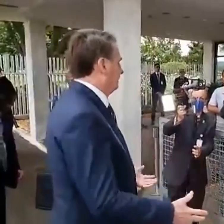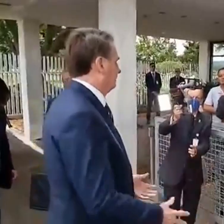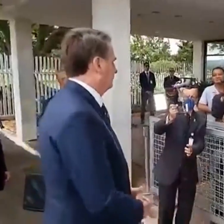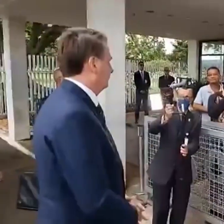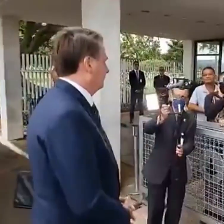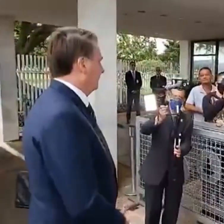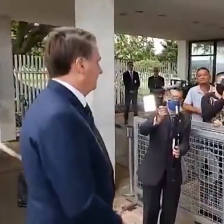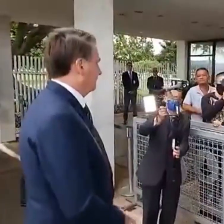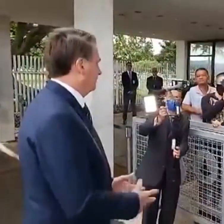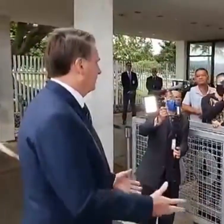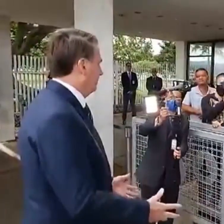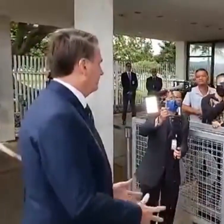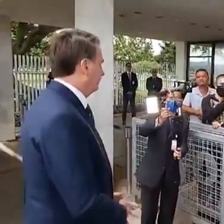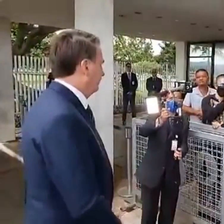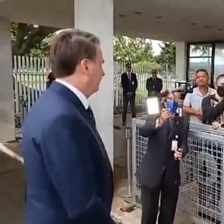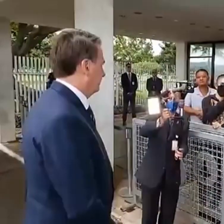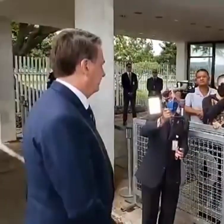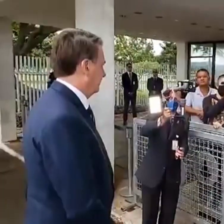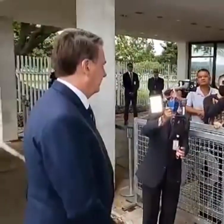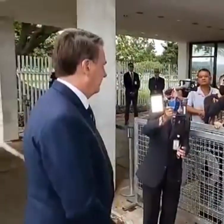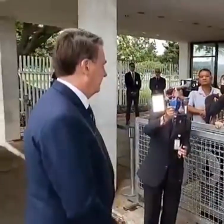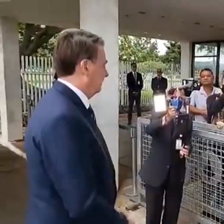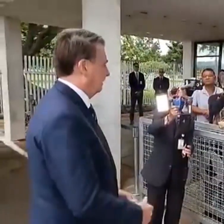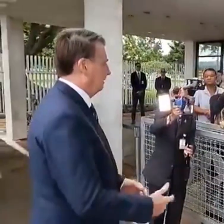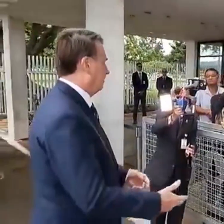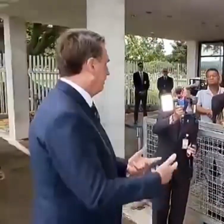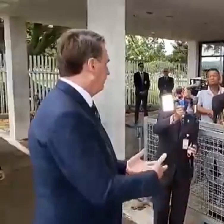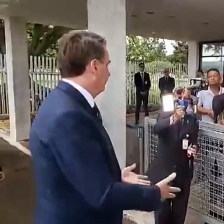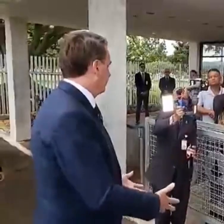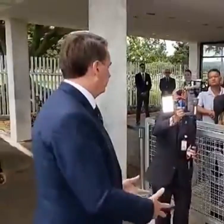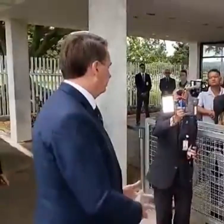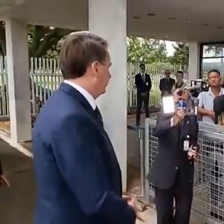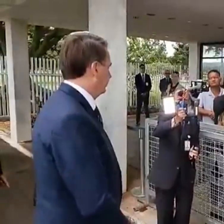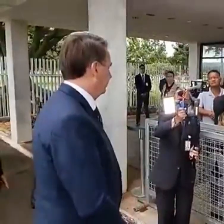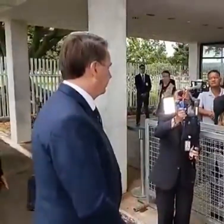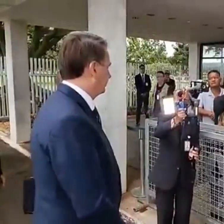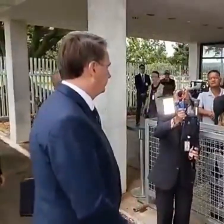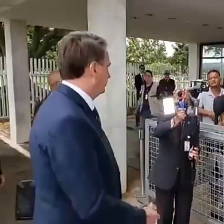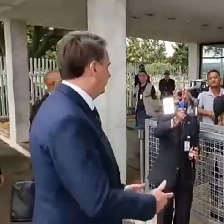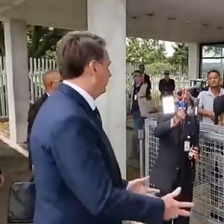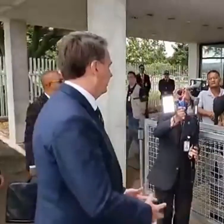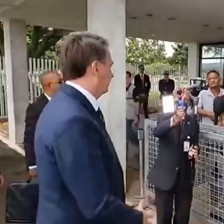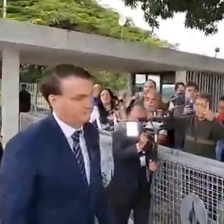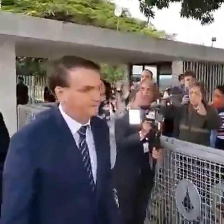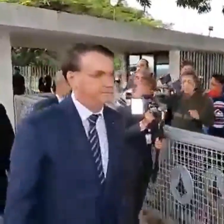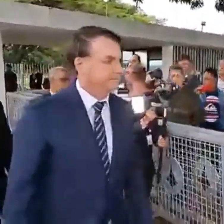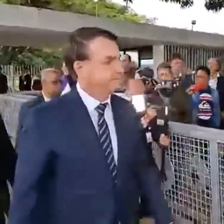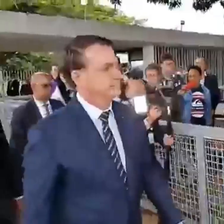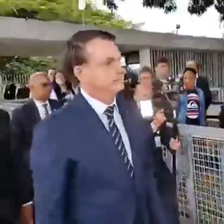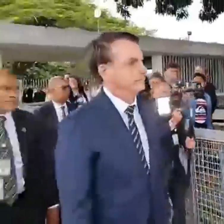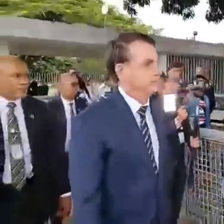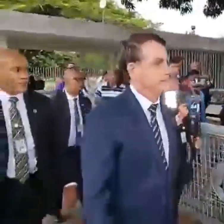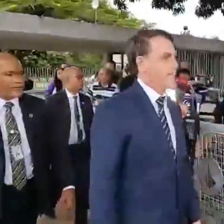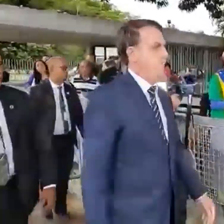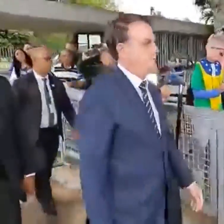impacto da pandemia na população e nas economias o presidente jair bolsonaro diz que espera que os governadores dos estados que decidirão em por